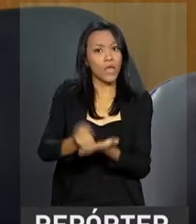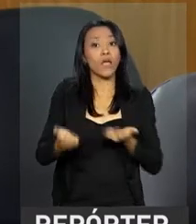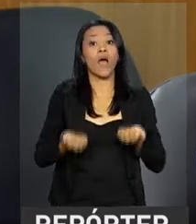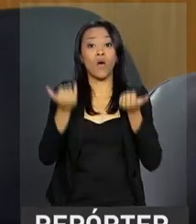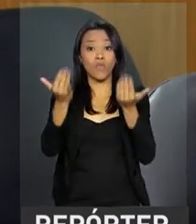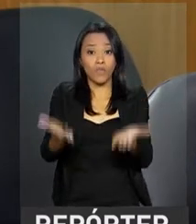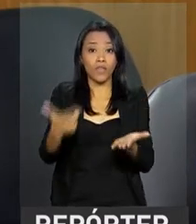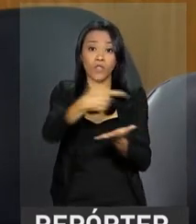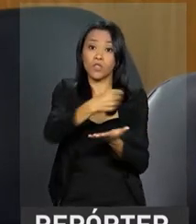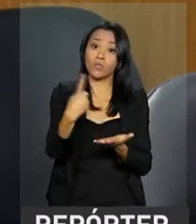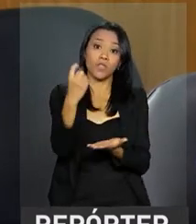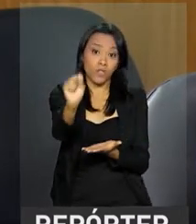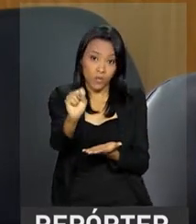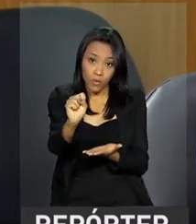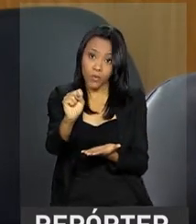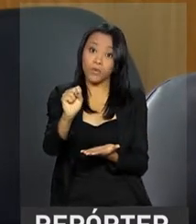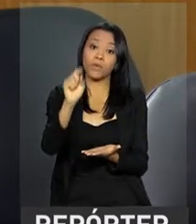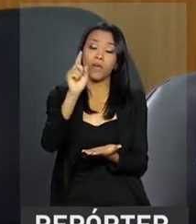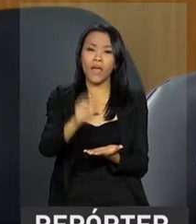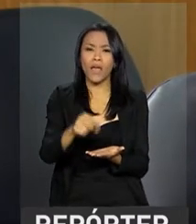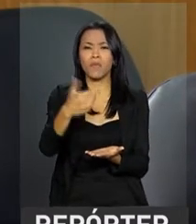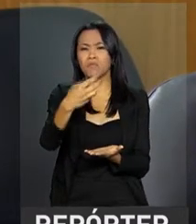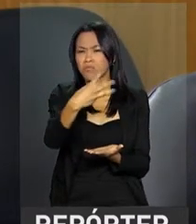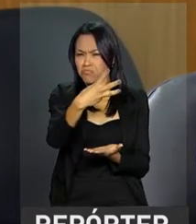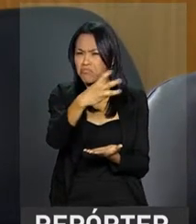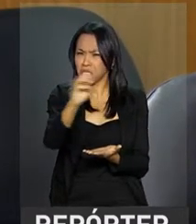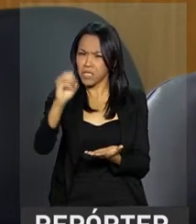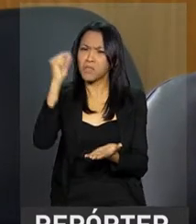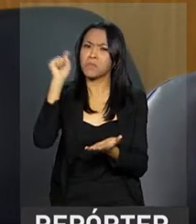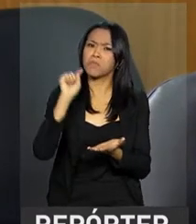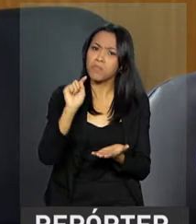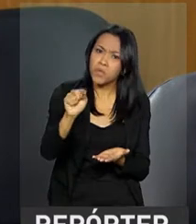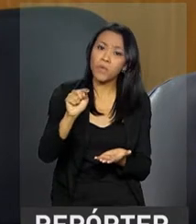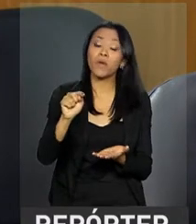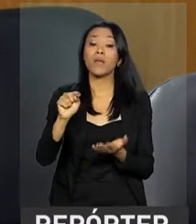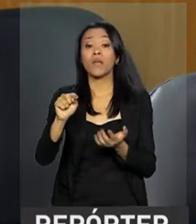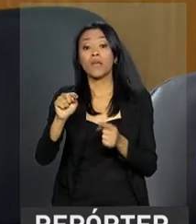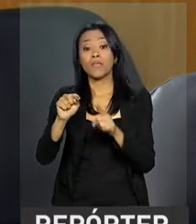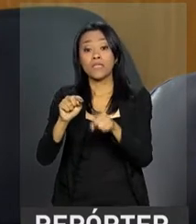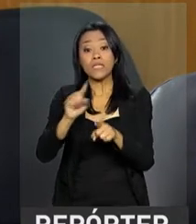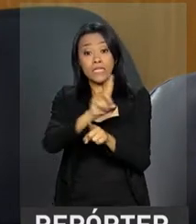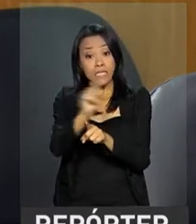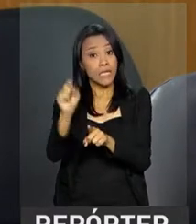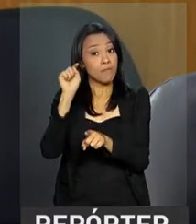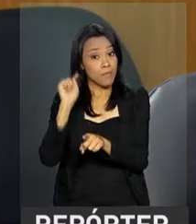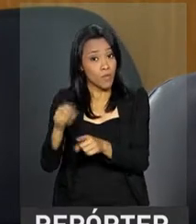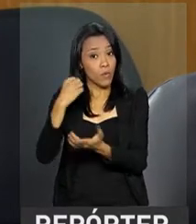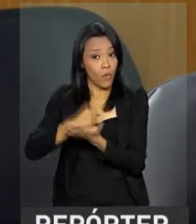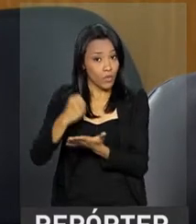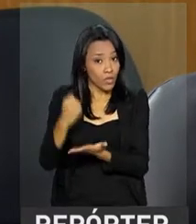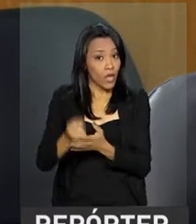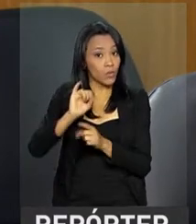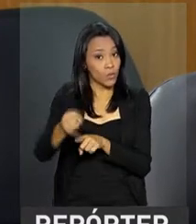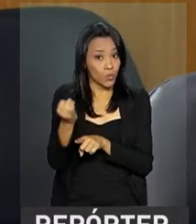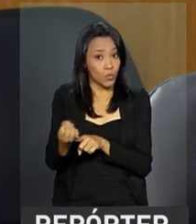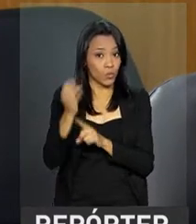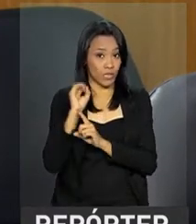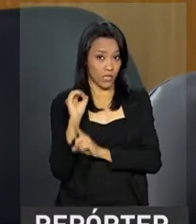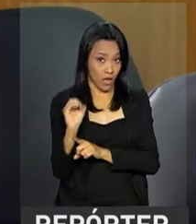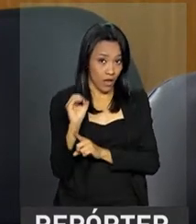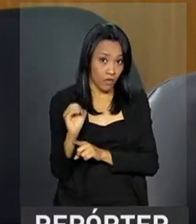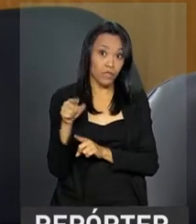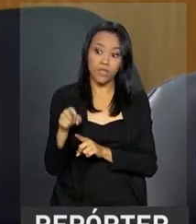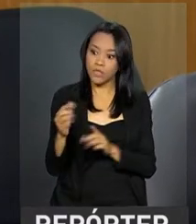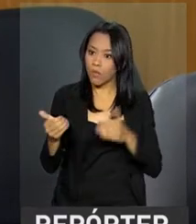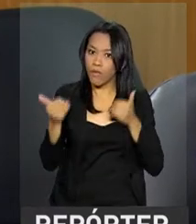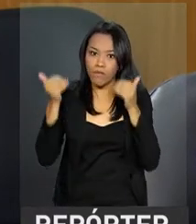2018 vai ser da ordem de 300 mil contratos é pelo menos 100 mil contratos com juro zero que é um grande